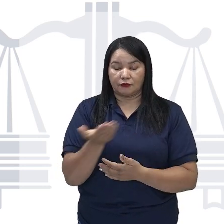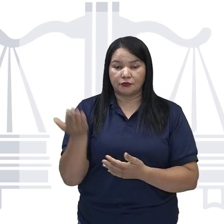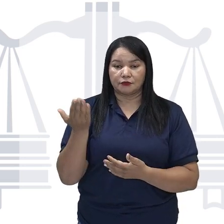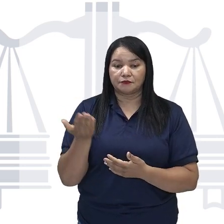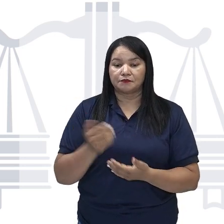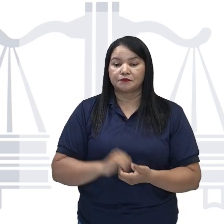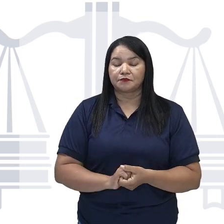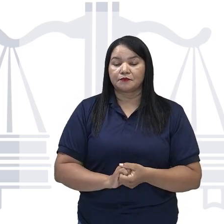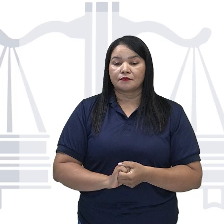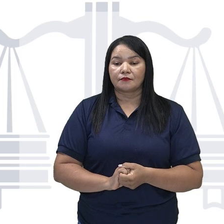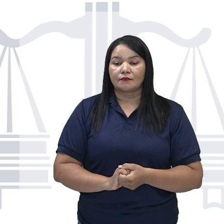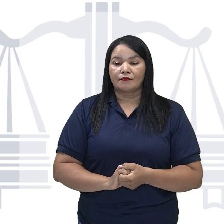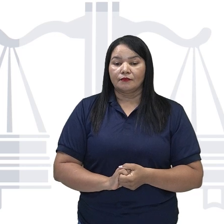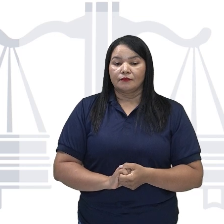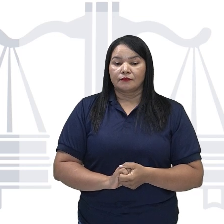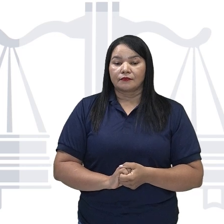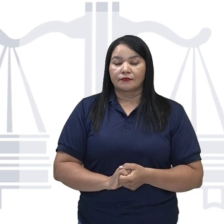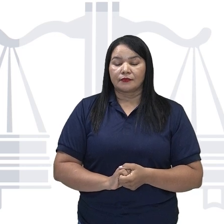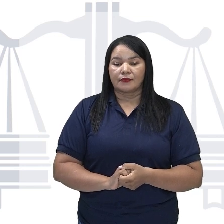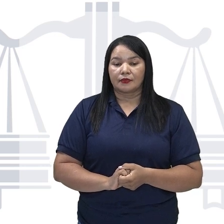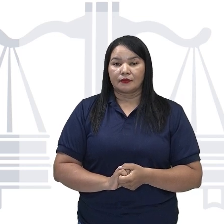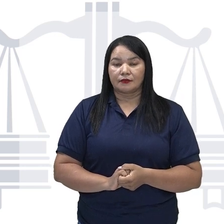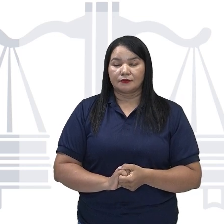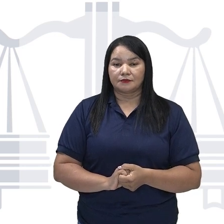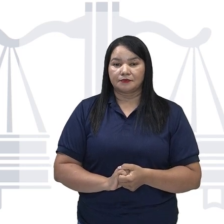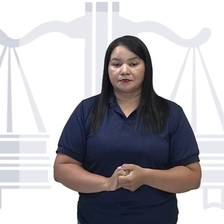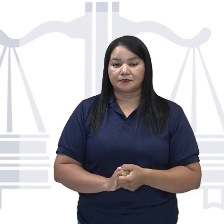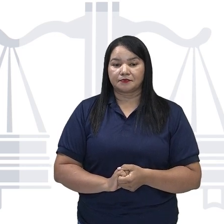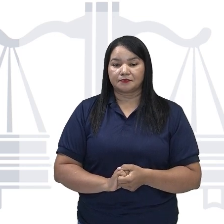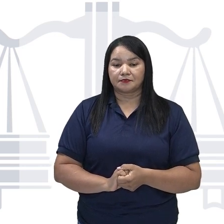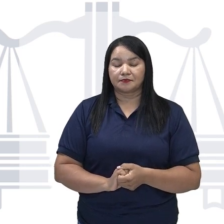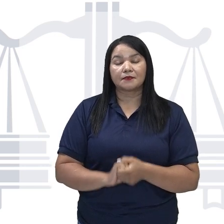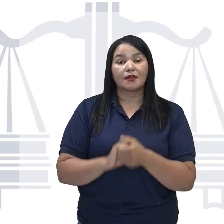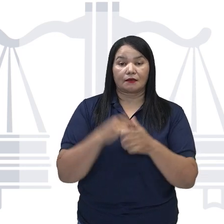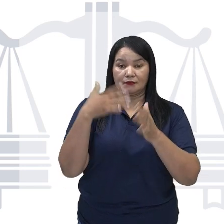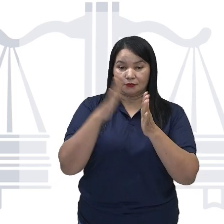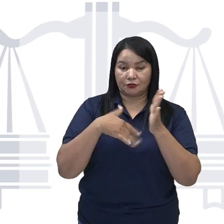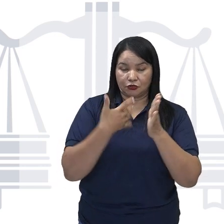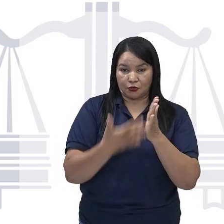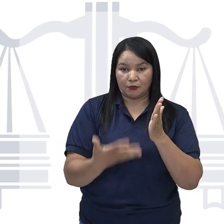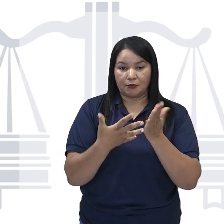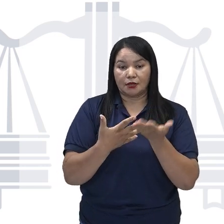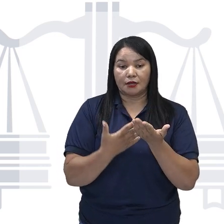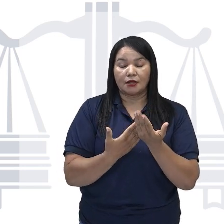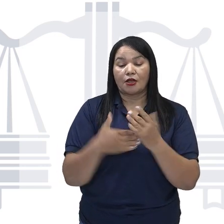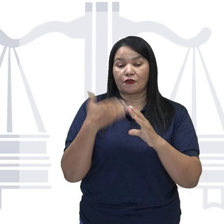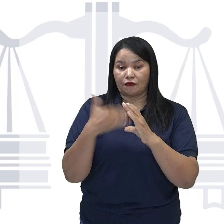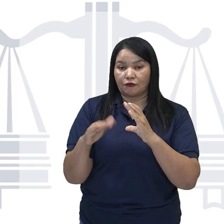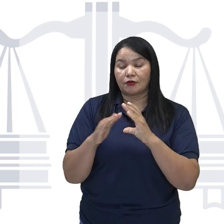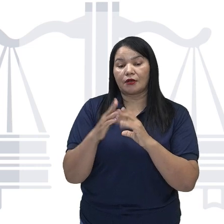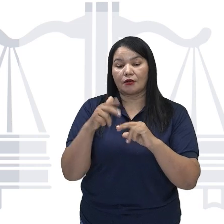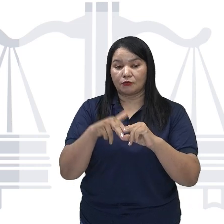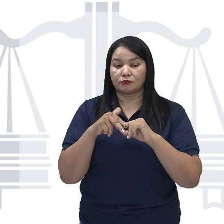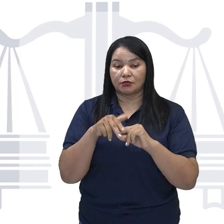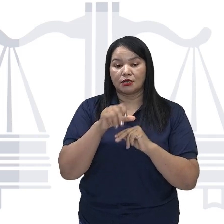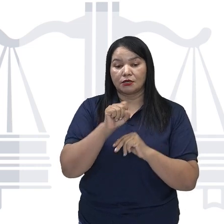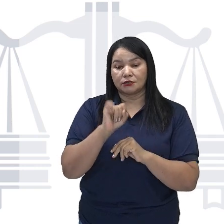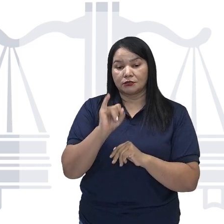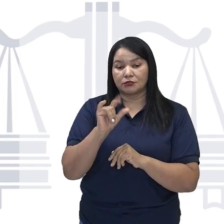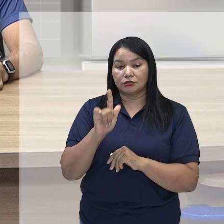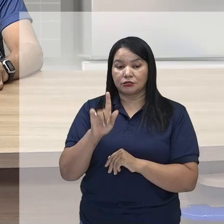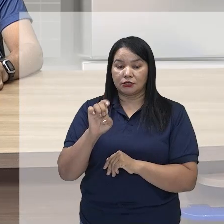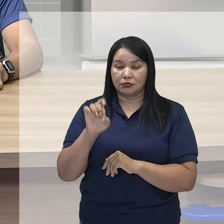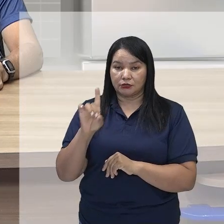mostrando que a tabela vai ser enviada através do CIGED e isso inclui o link para o